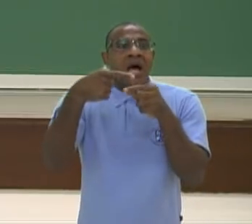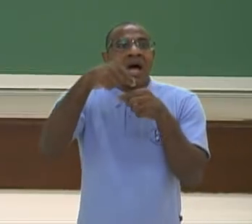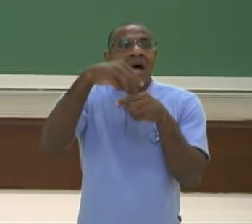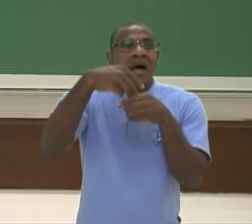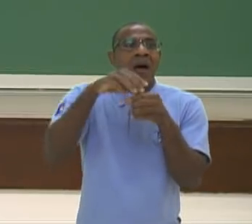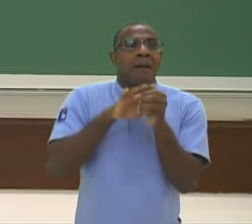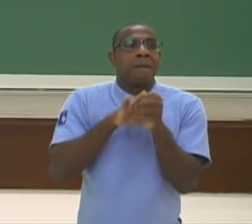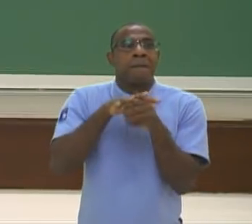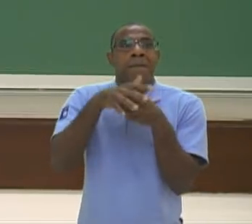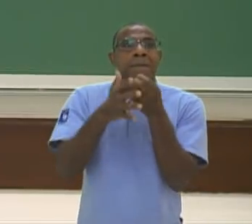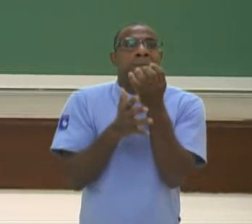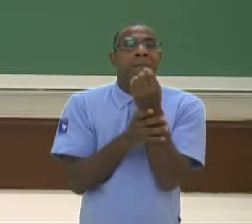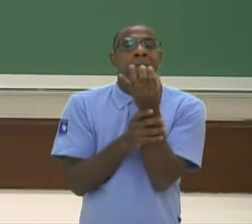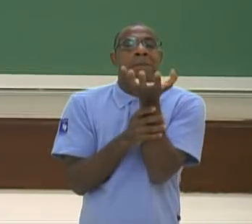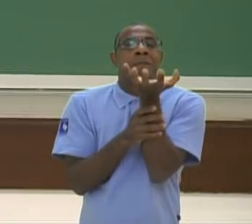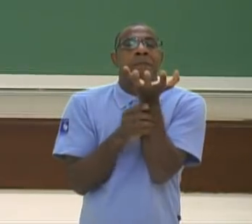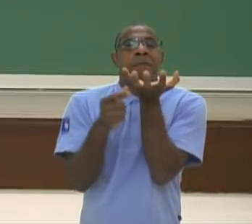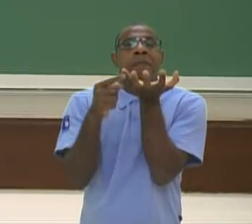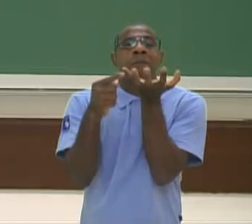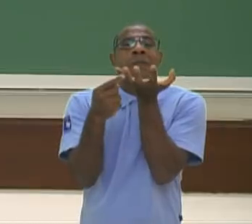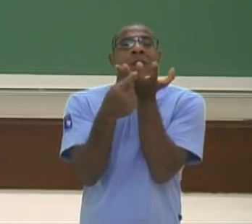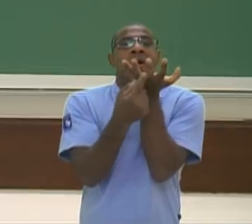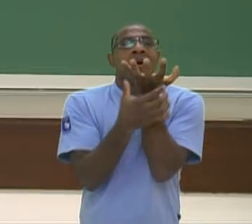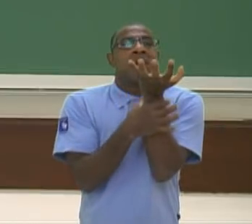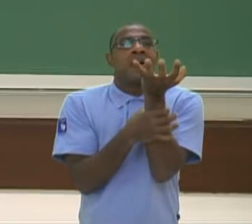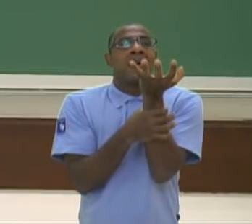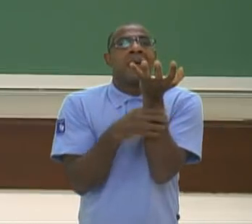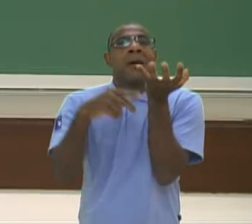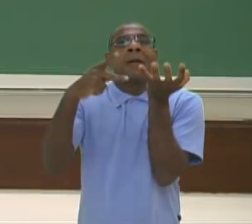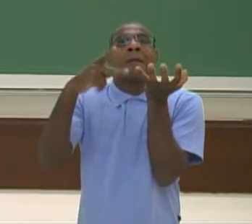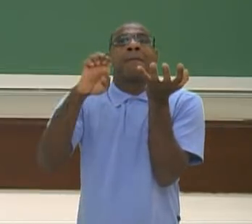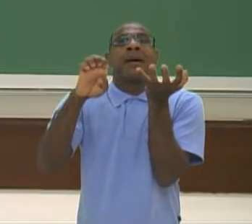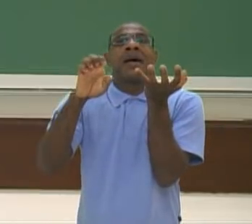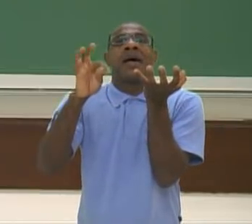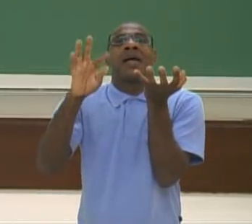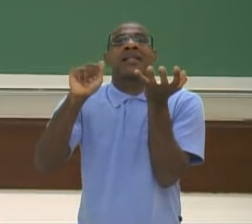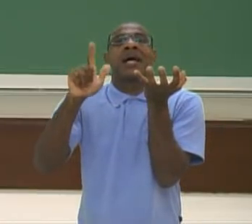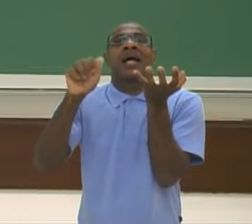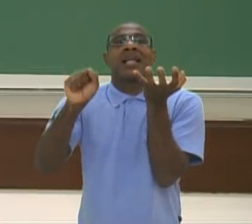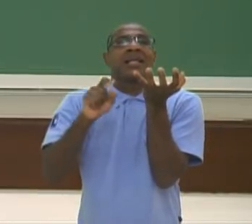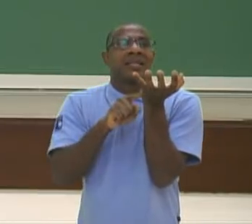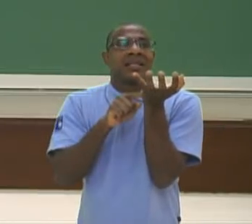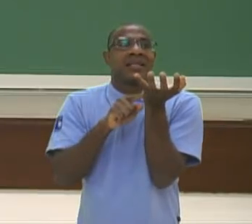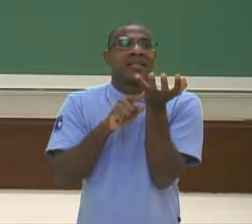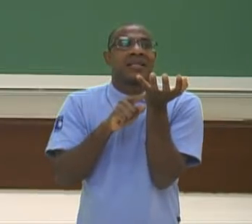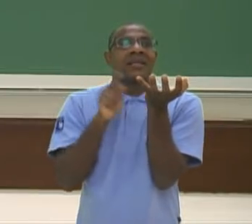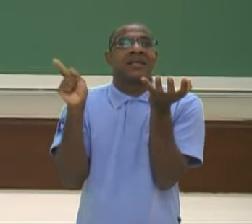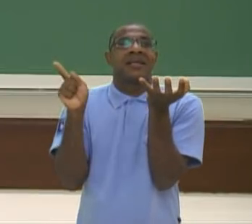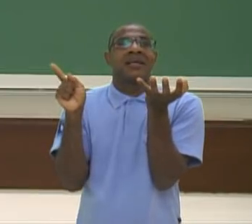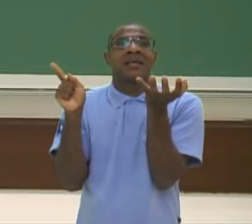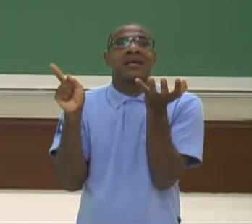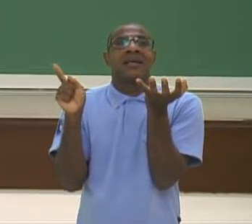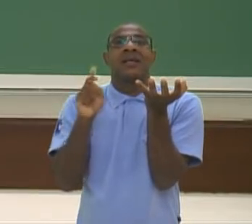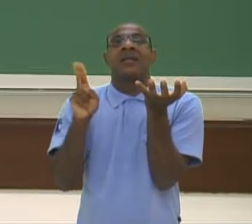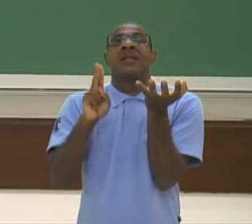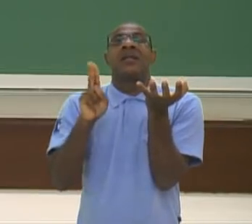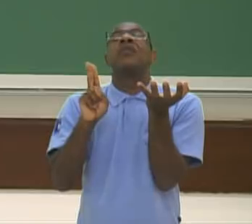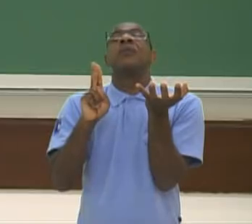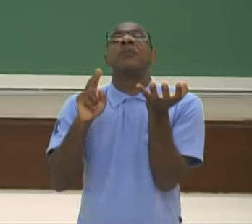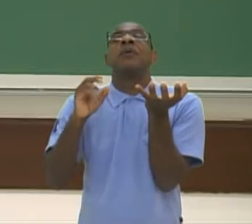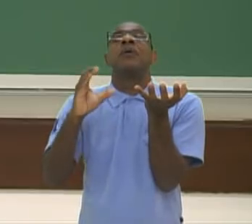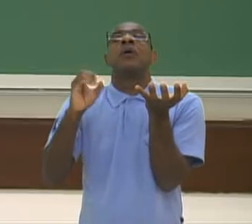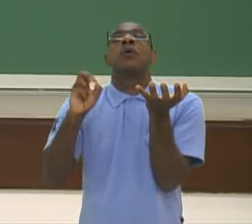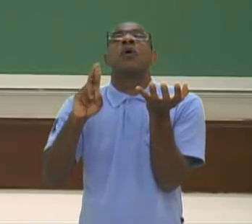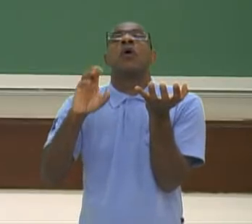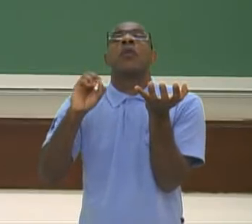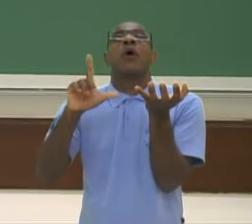e nada TV. Quando a gente tem um conjunto de pétalas, ou seja, todas as pétalas, a gente chama isso de corola, igual o